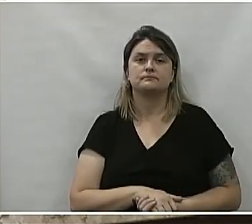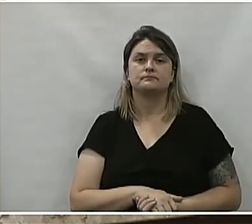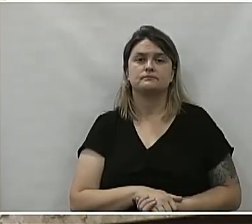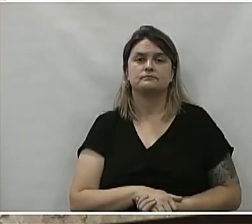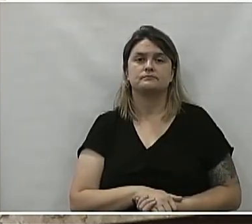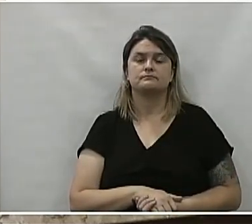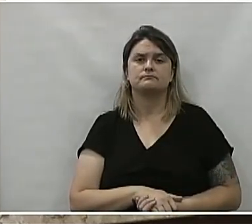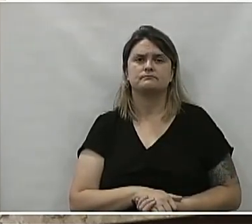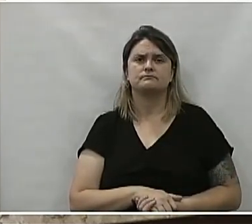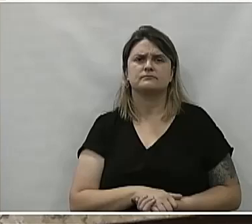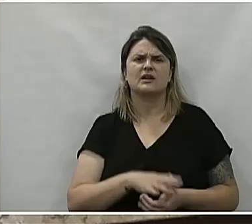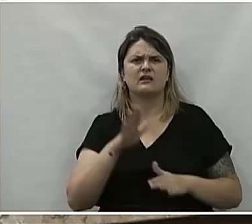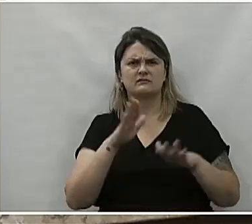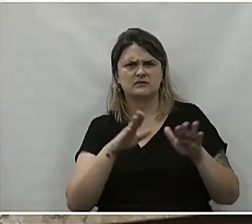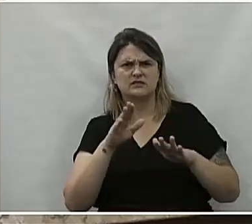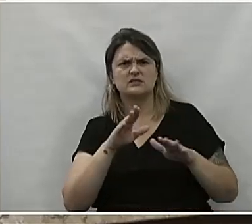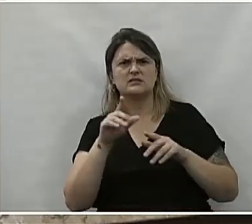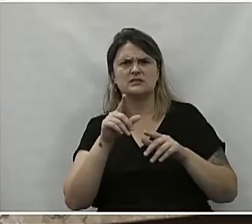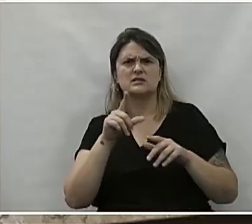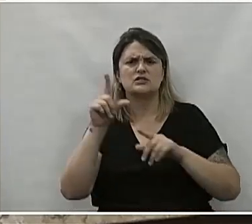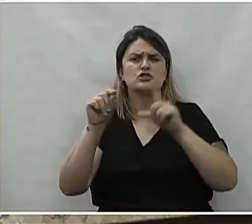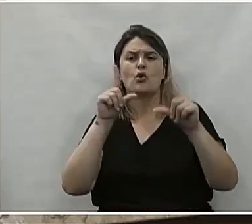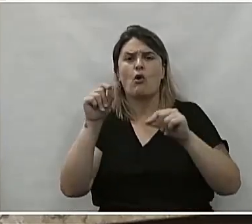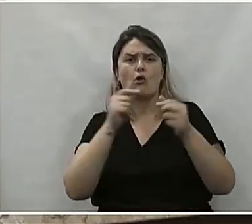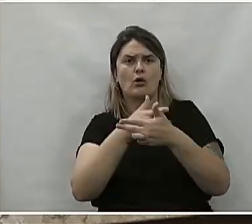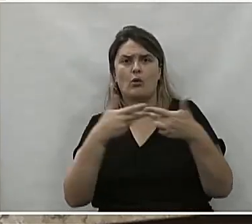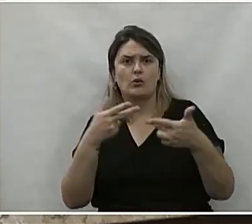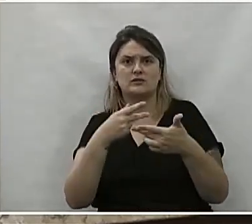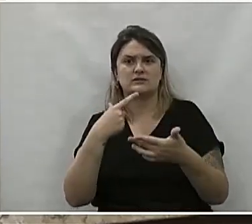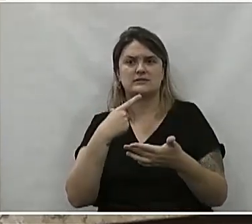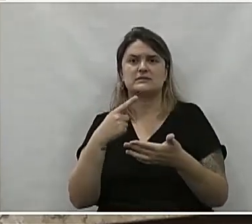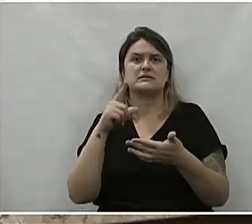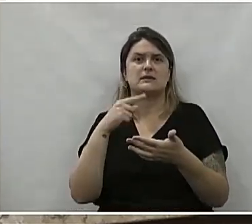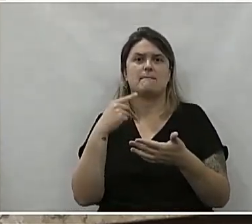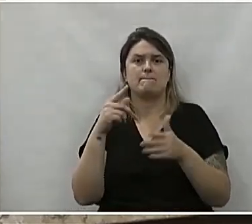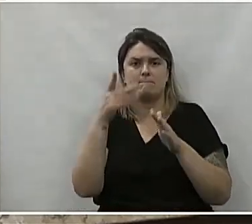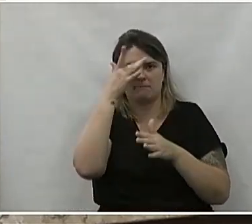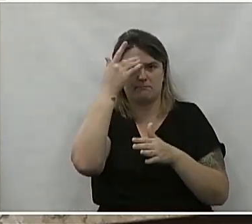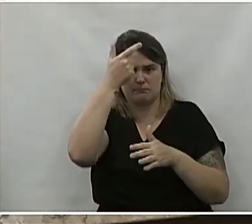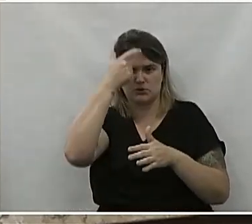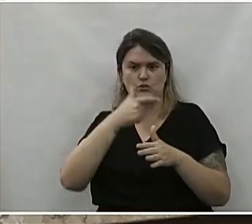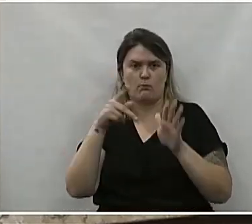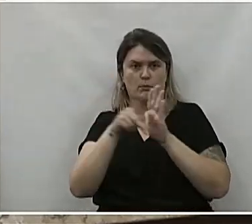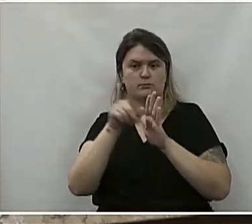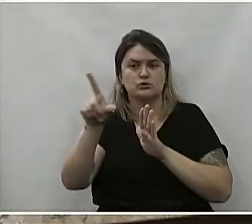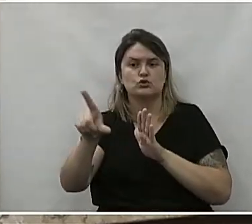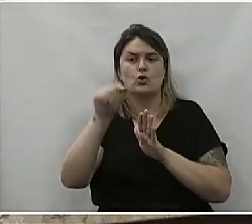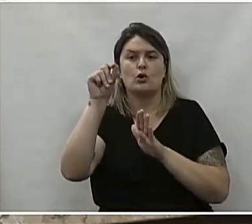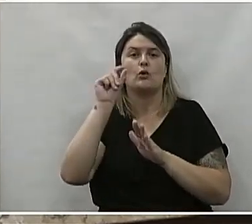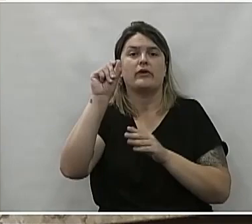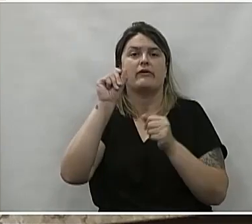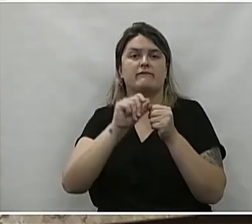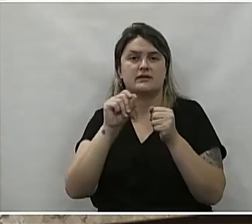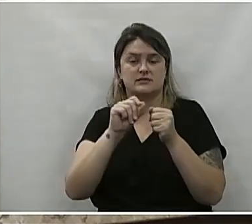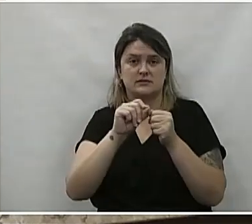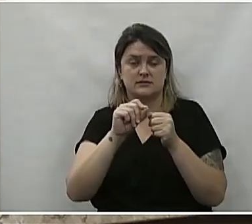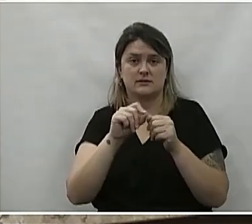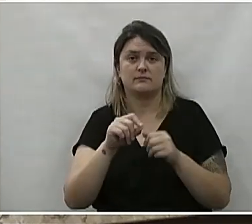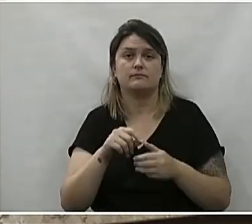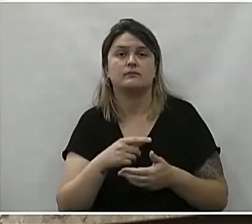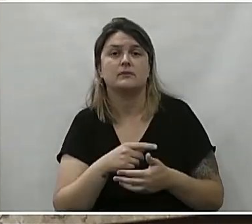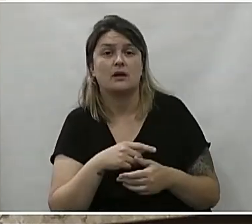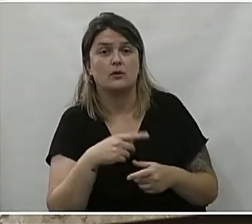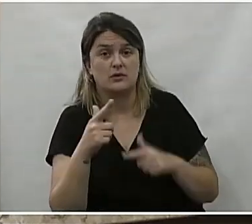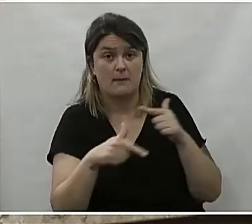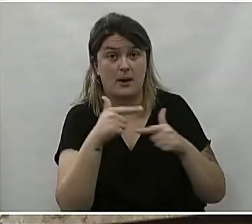Tomando Algumas Impondo Praticamente Algumas atividades Enfim O dia